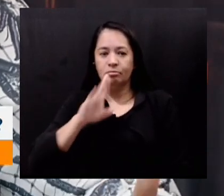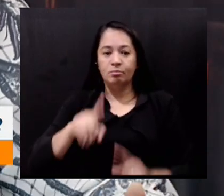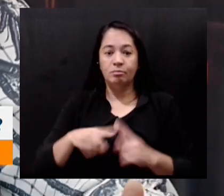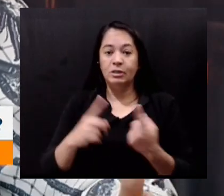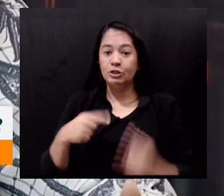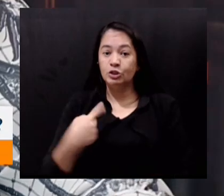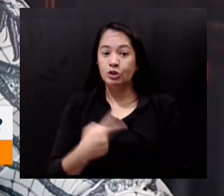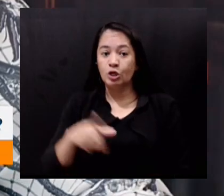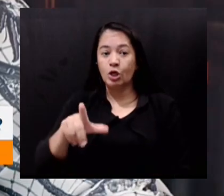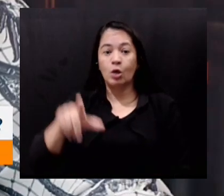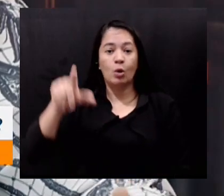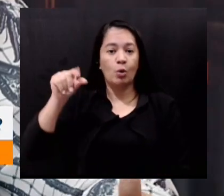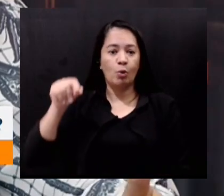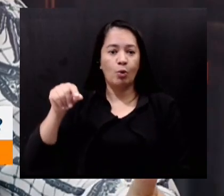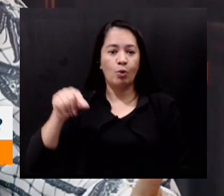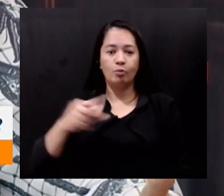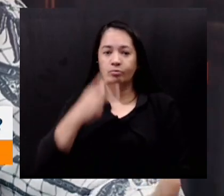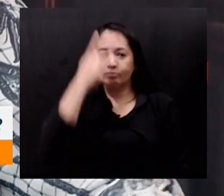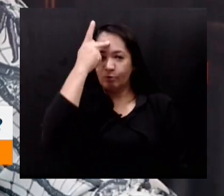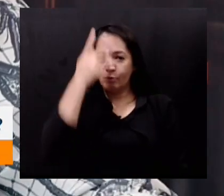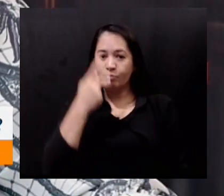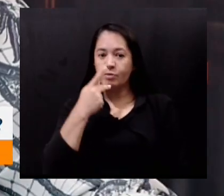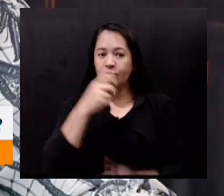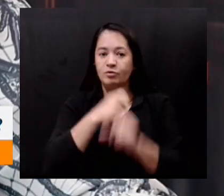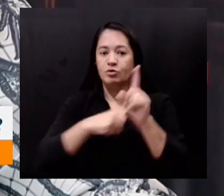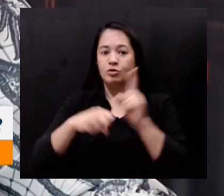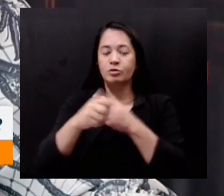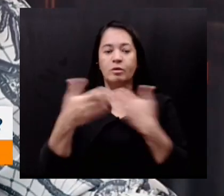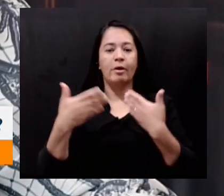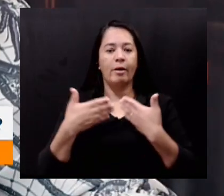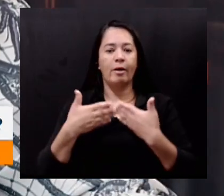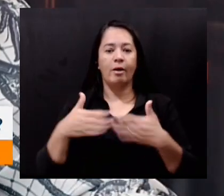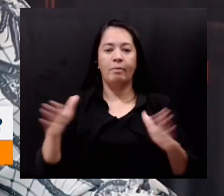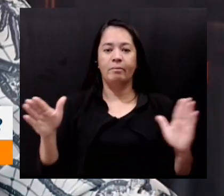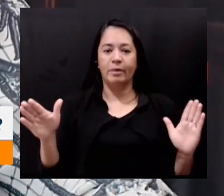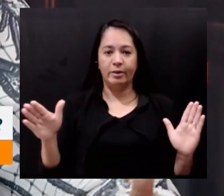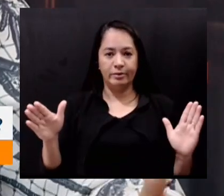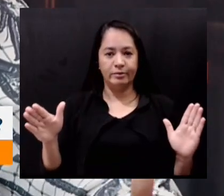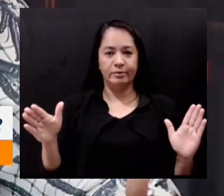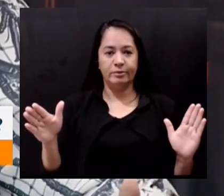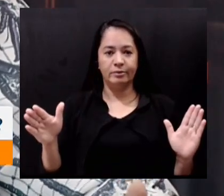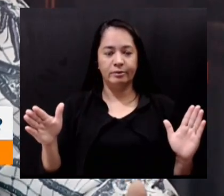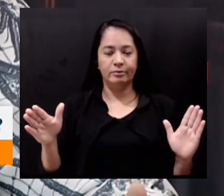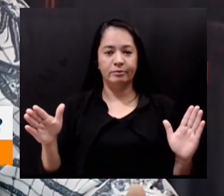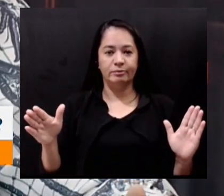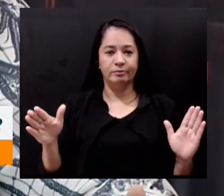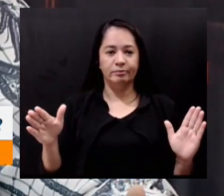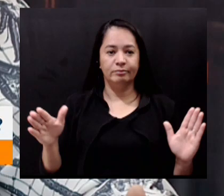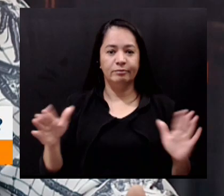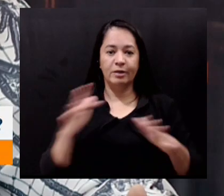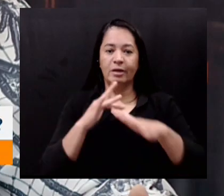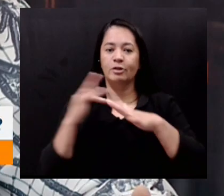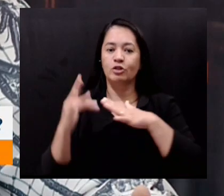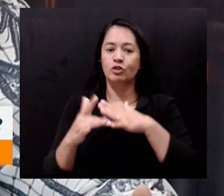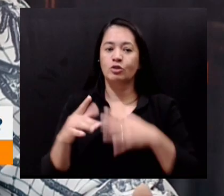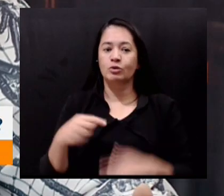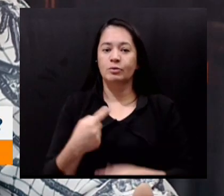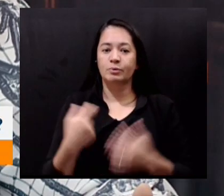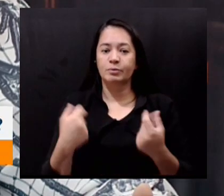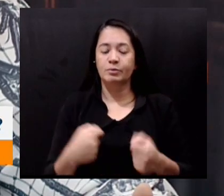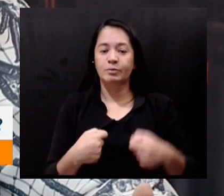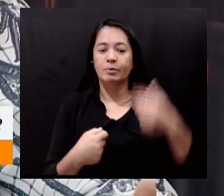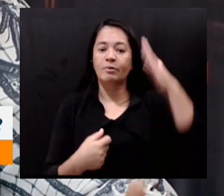ter um perfil social aberto, uma rede social ali dispostas, nós precisamos entender